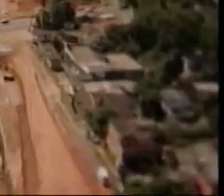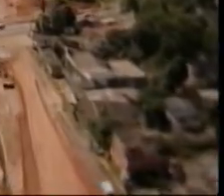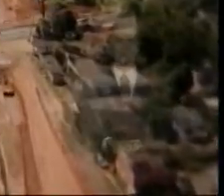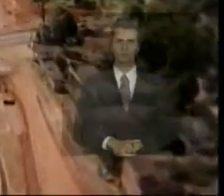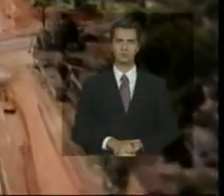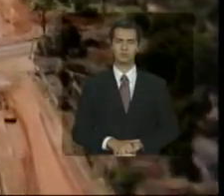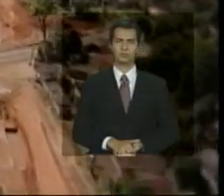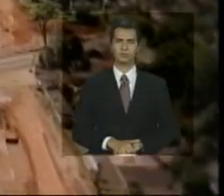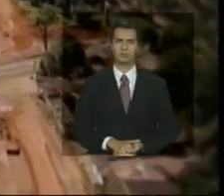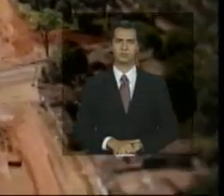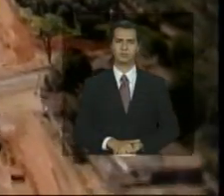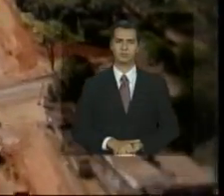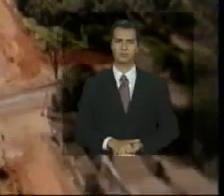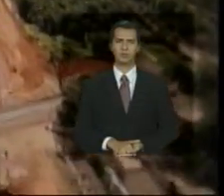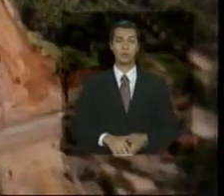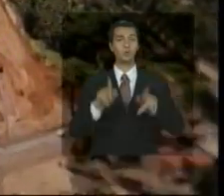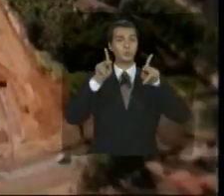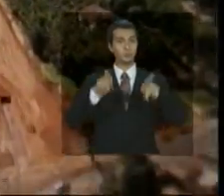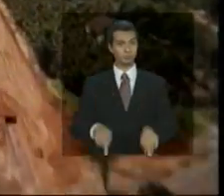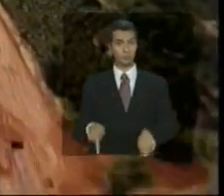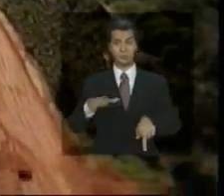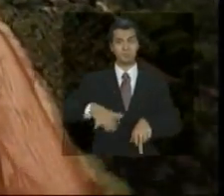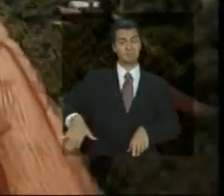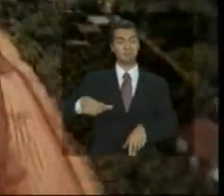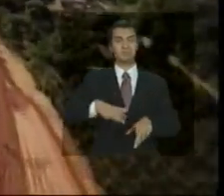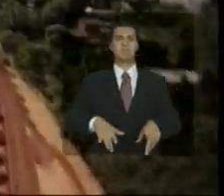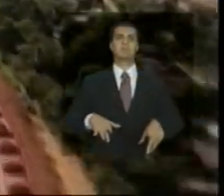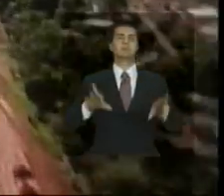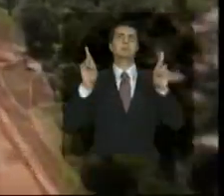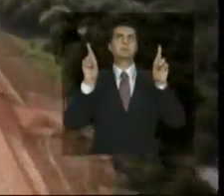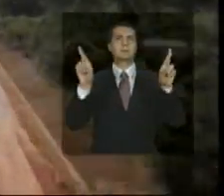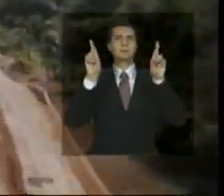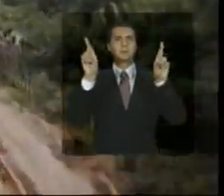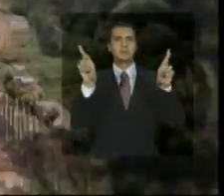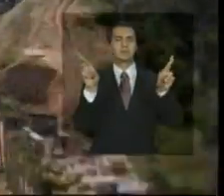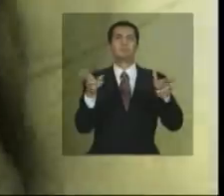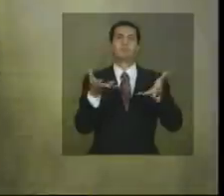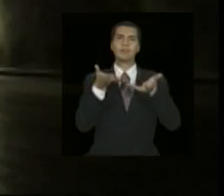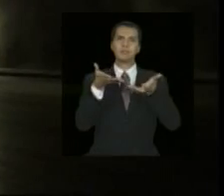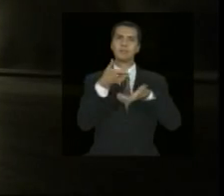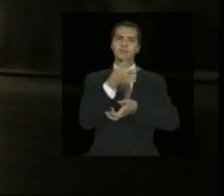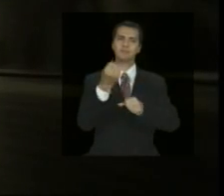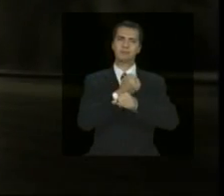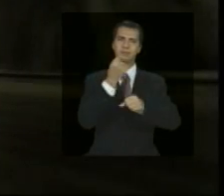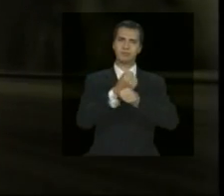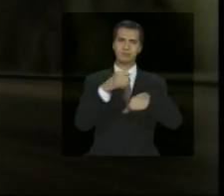A população está aguardando há muito tempo esse túnel da Grota Funda.